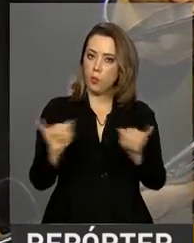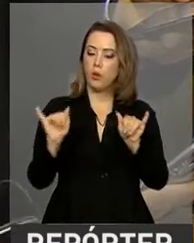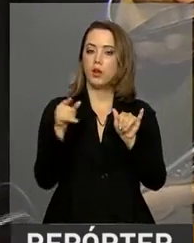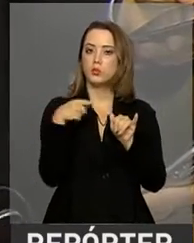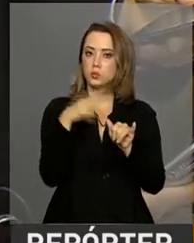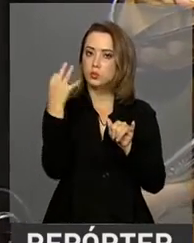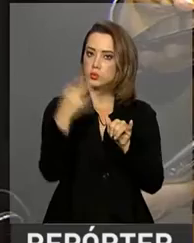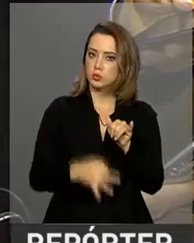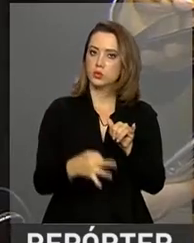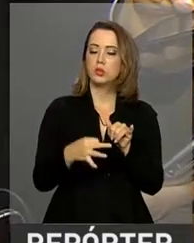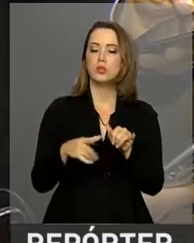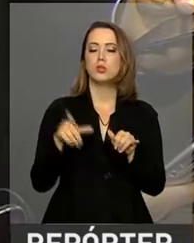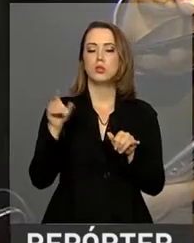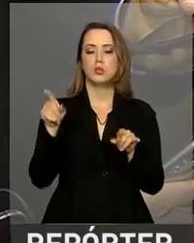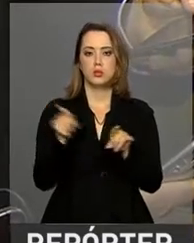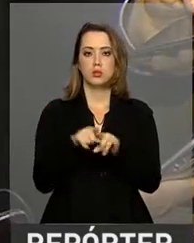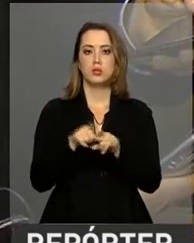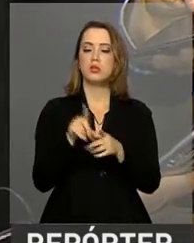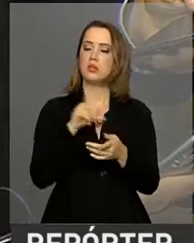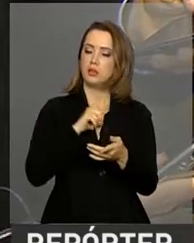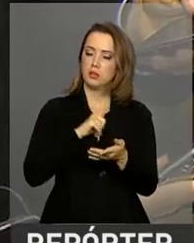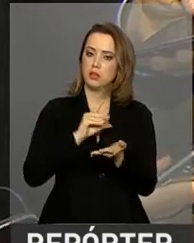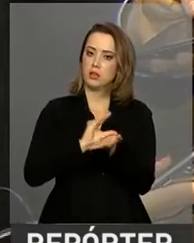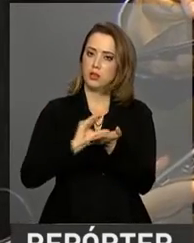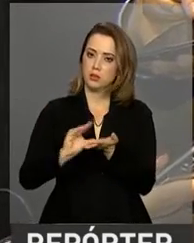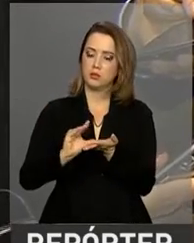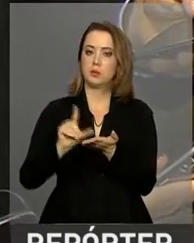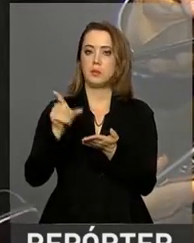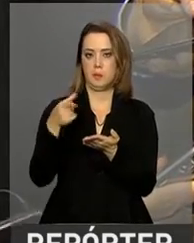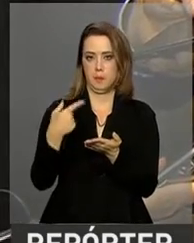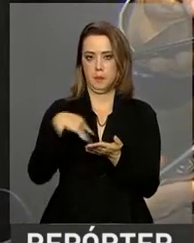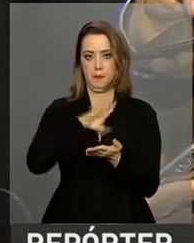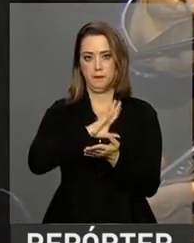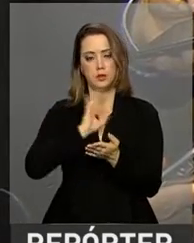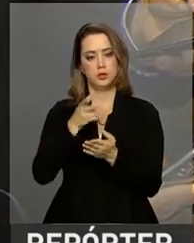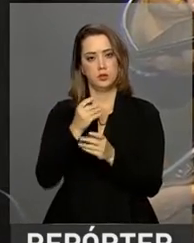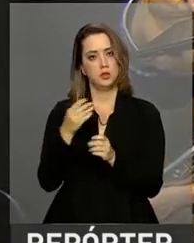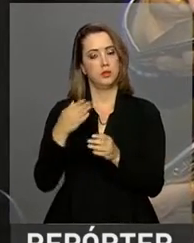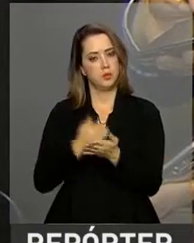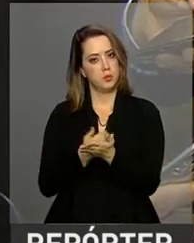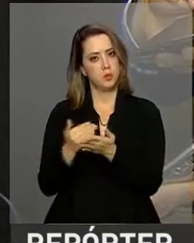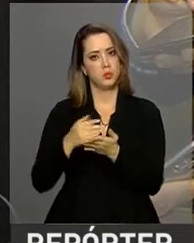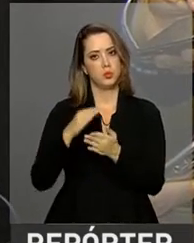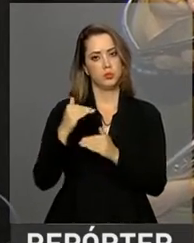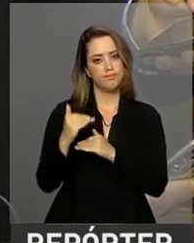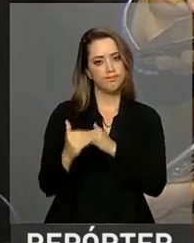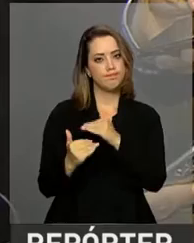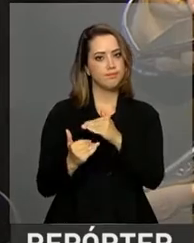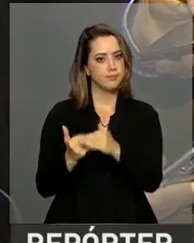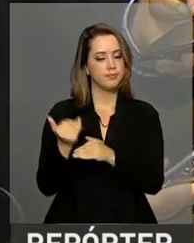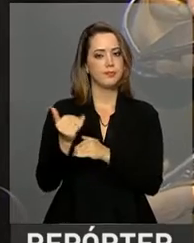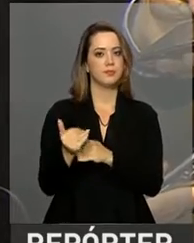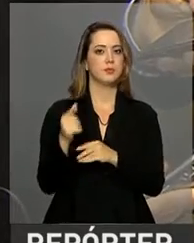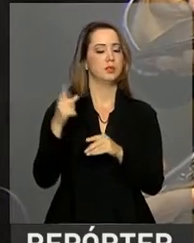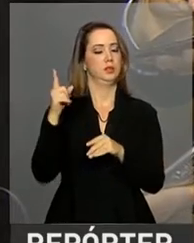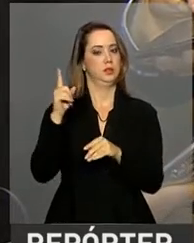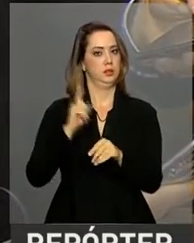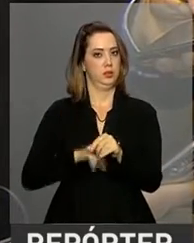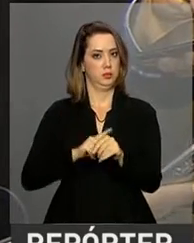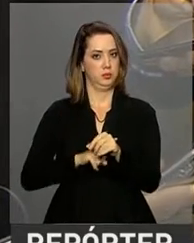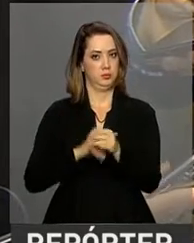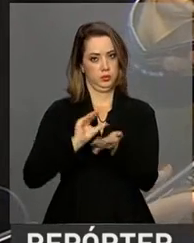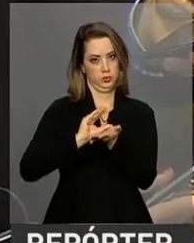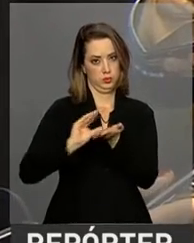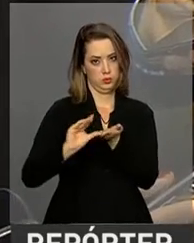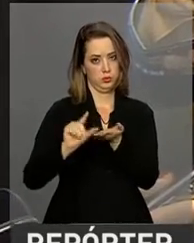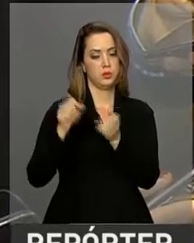hoje, é que haja devido recurso. Nós vamos tocar com absoluta serenidade, passo a passo e nos momentos em que